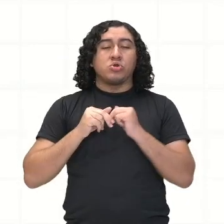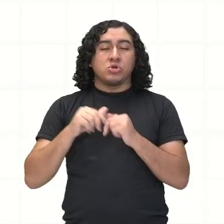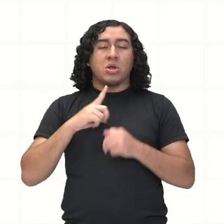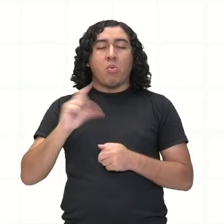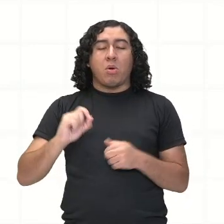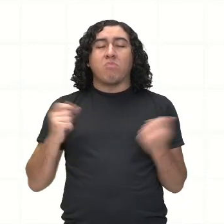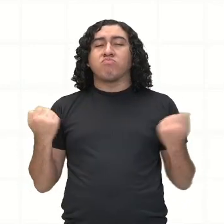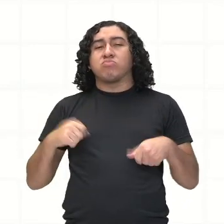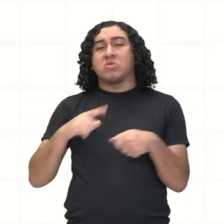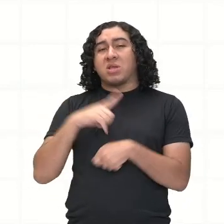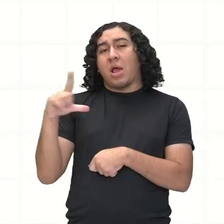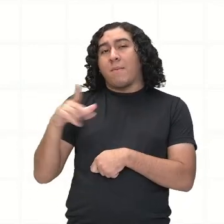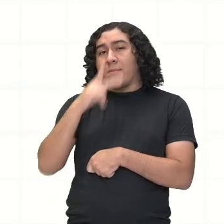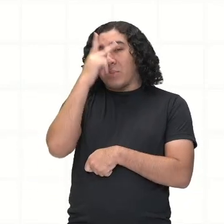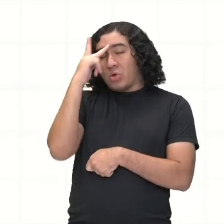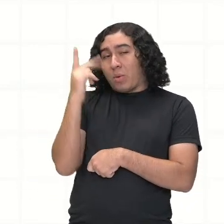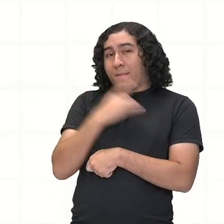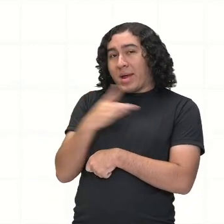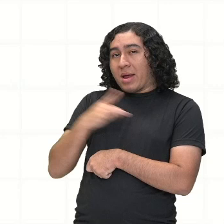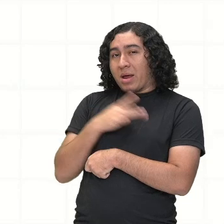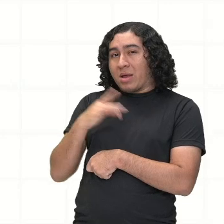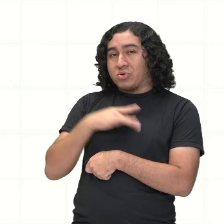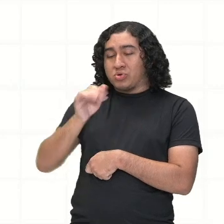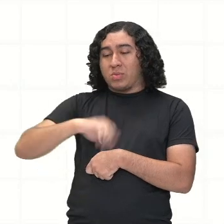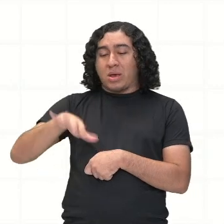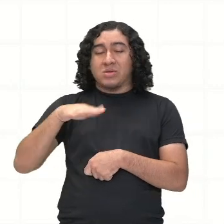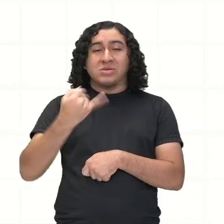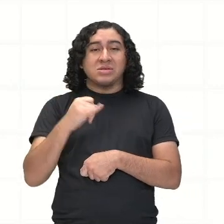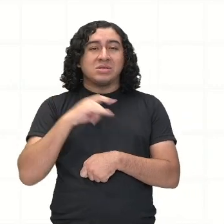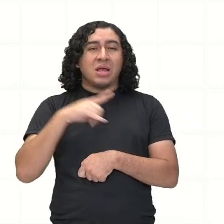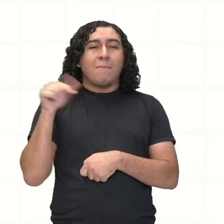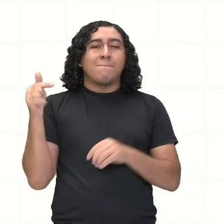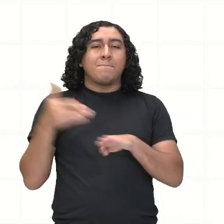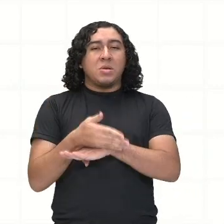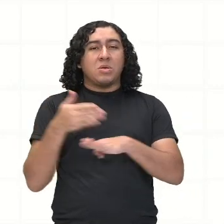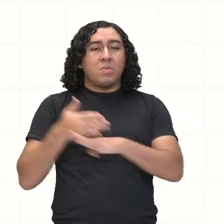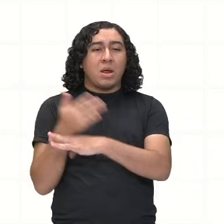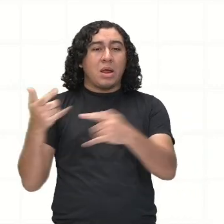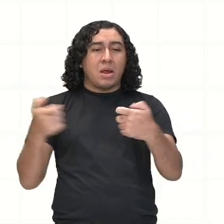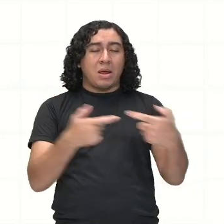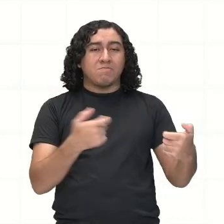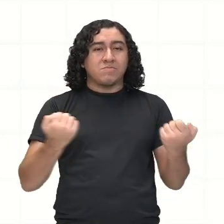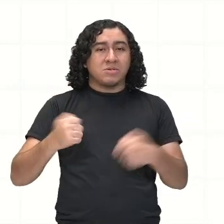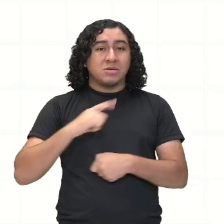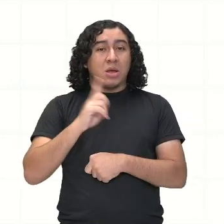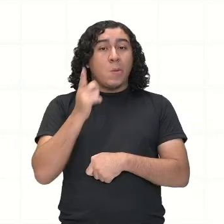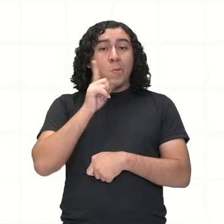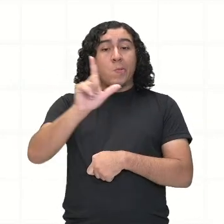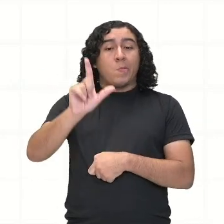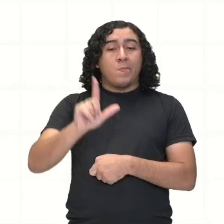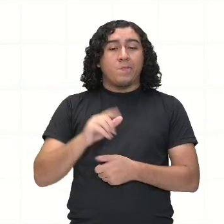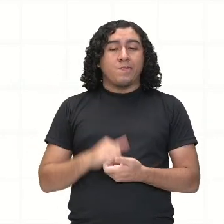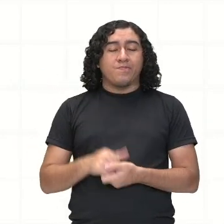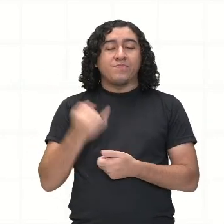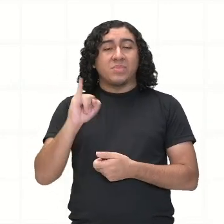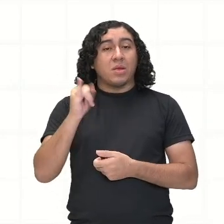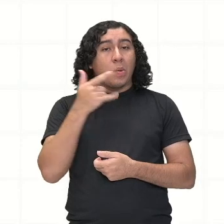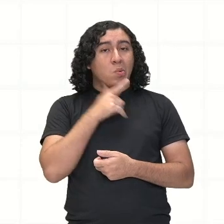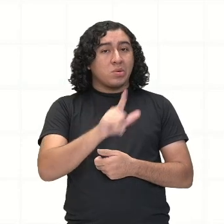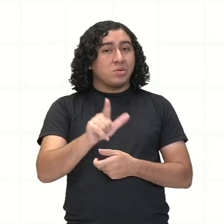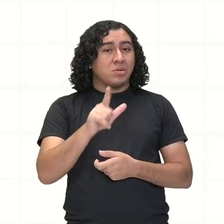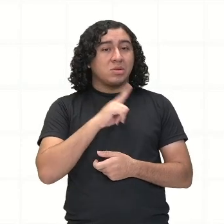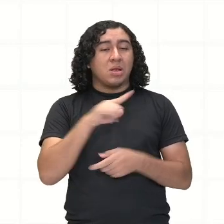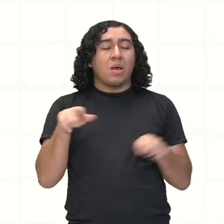deveria ser temido. Então, quando ele entrava numa guerra, numa batalha, ele tinha que ganhar. E à medida que ele ganhava, ele também conseguia